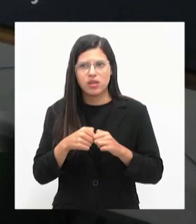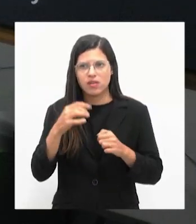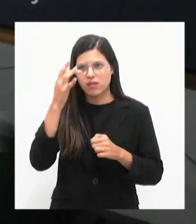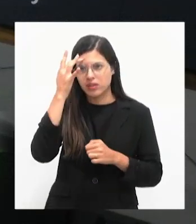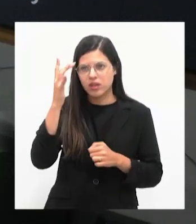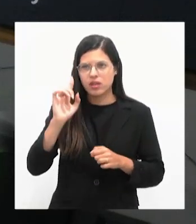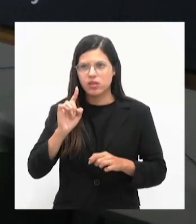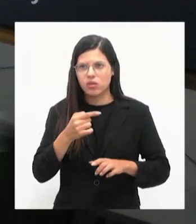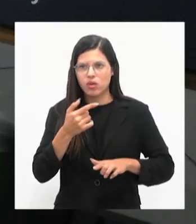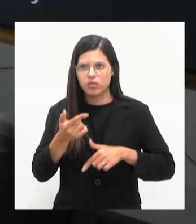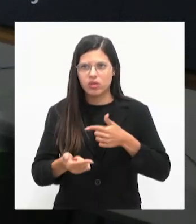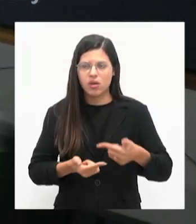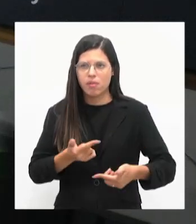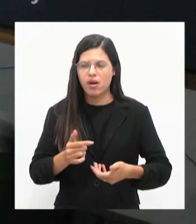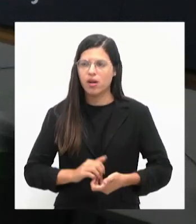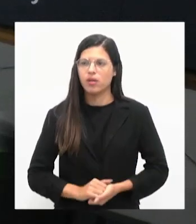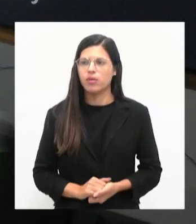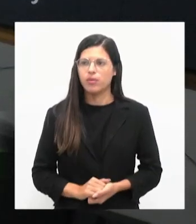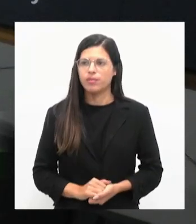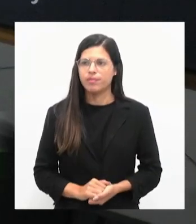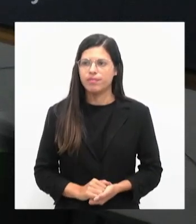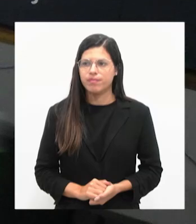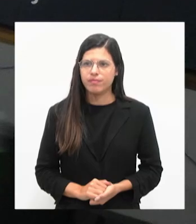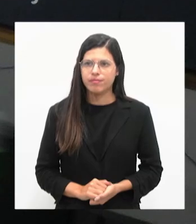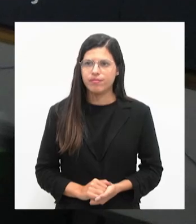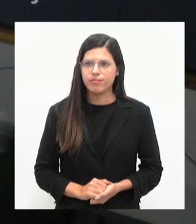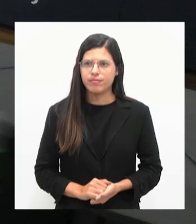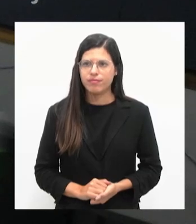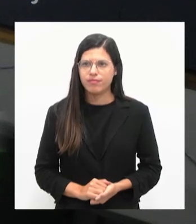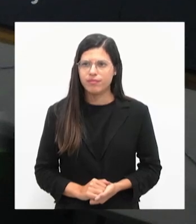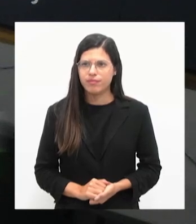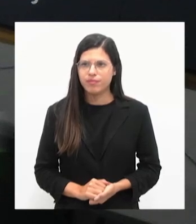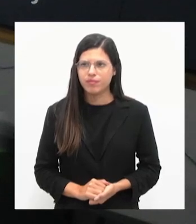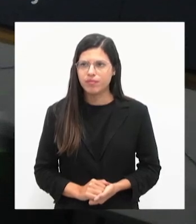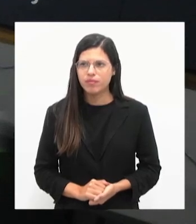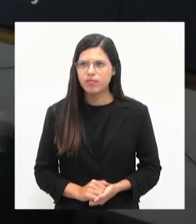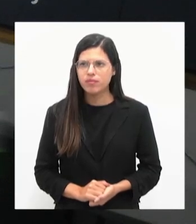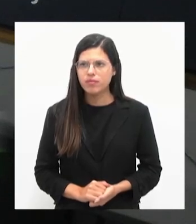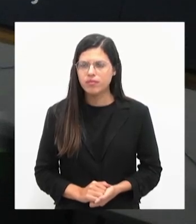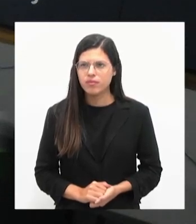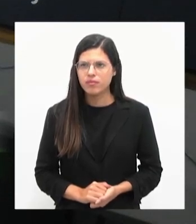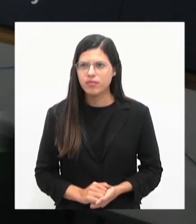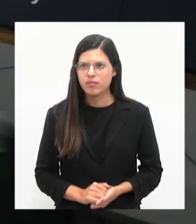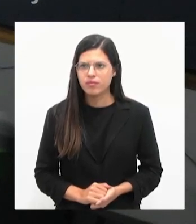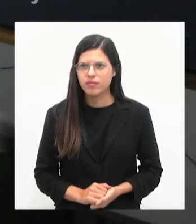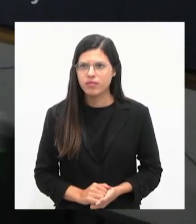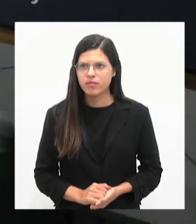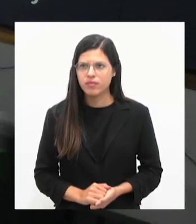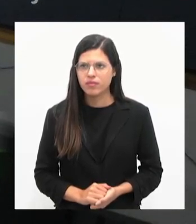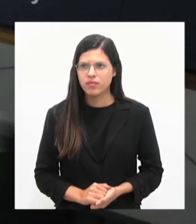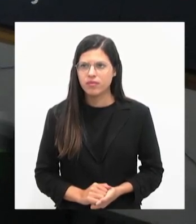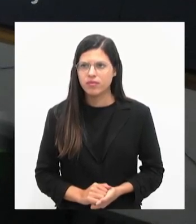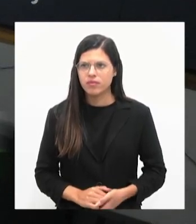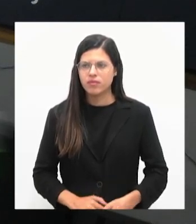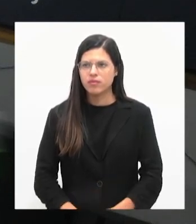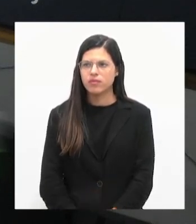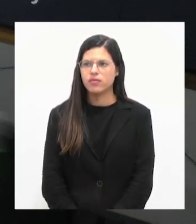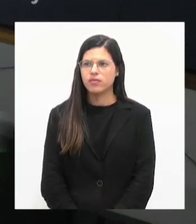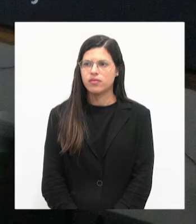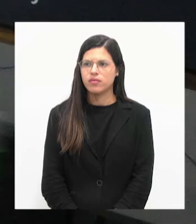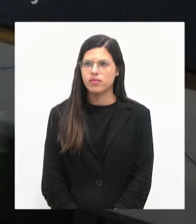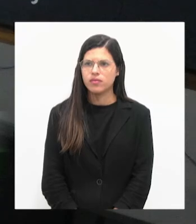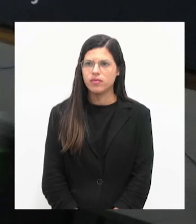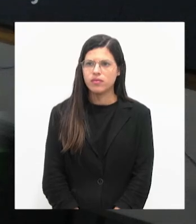só, que lavagem de porco isso aqui. Arritmia cardíaca. Hã? O afastamento devido à hipertensão arterial